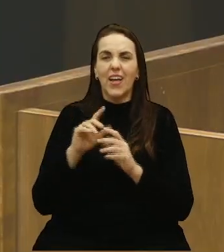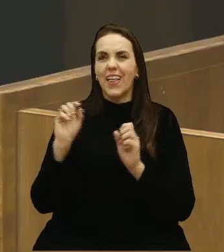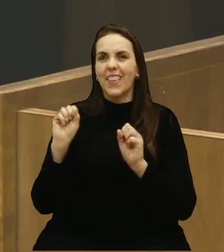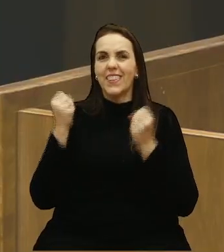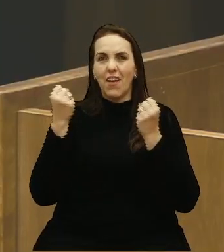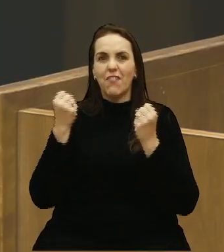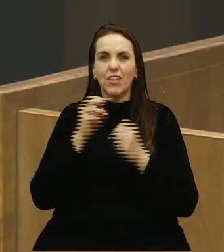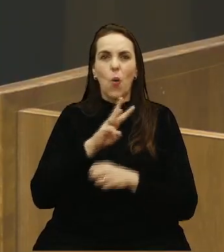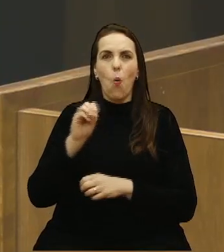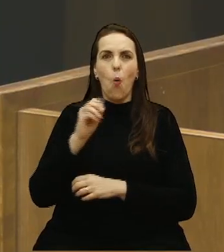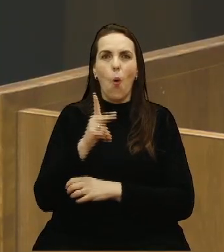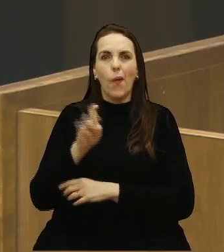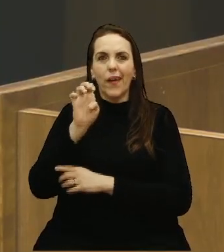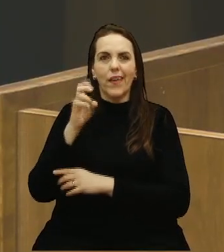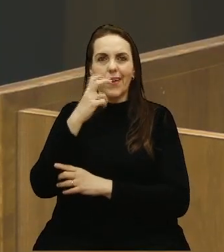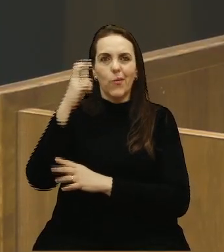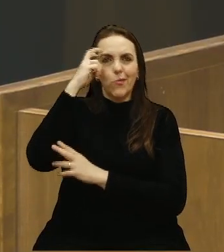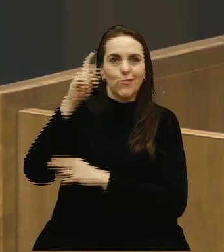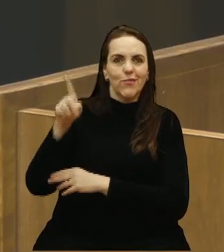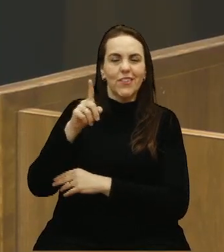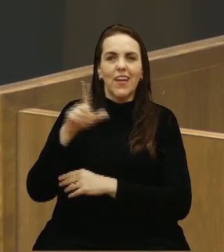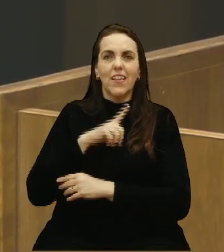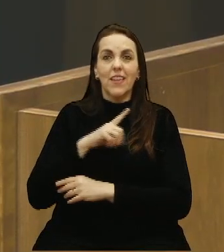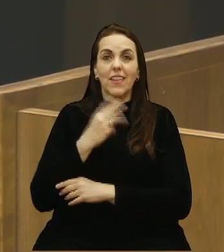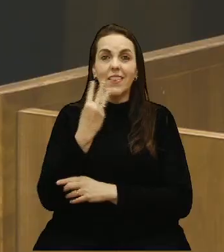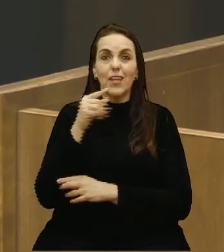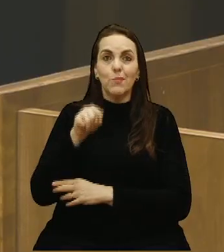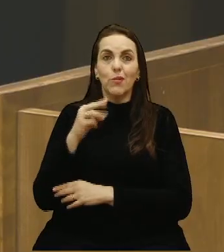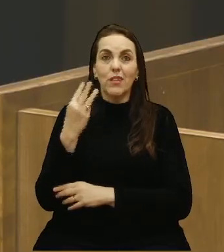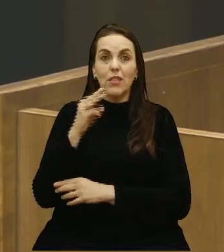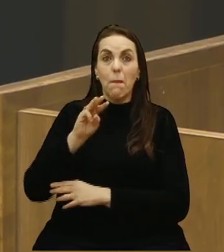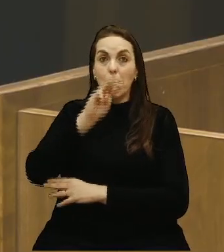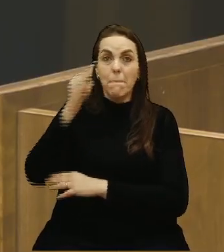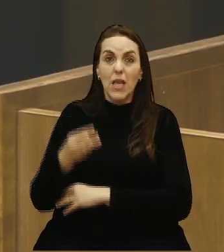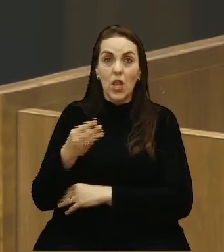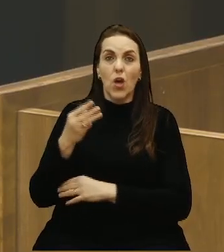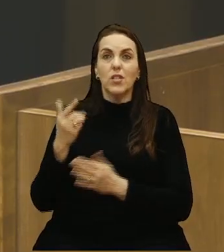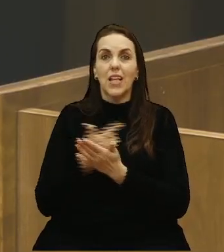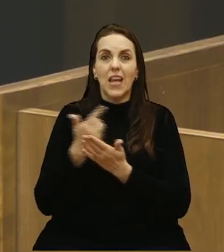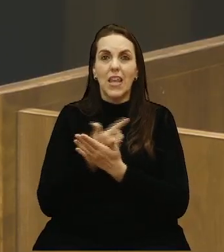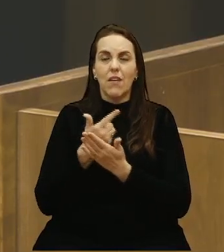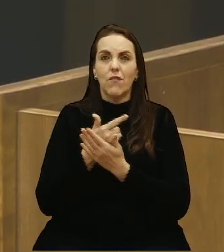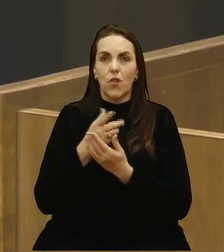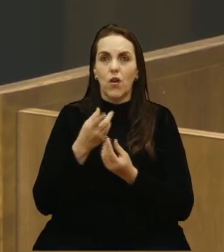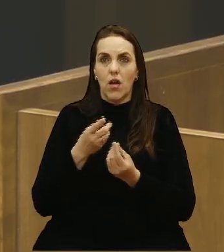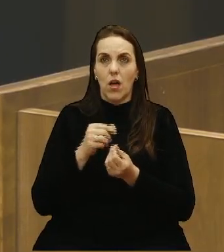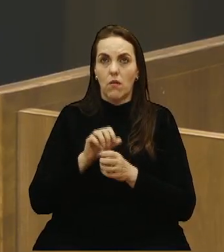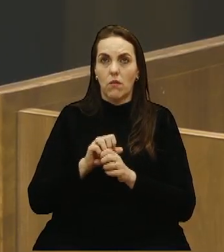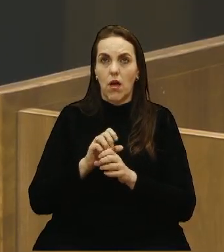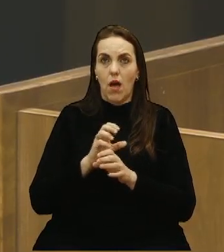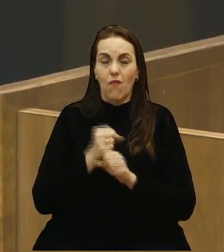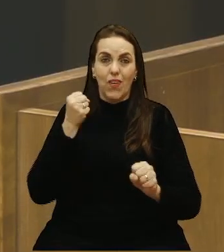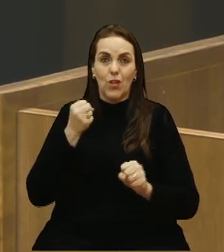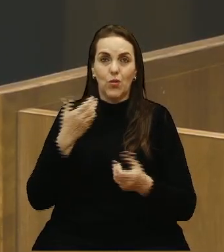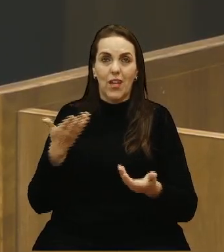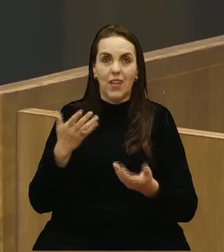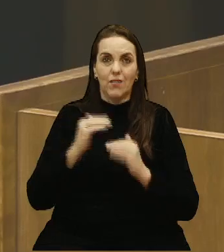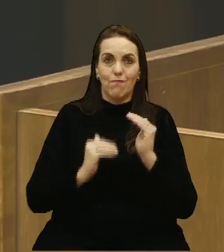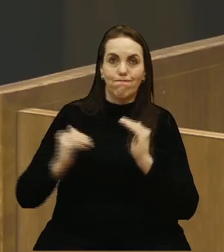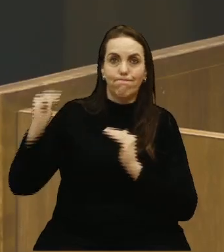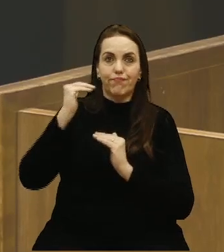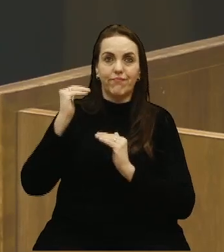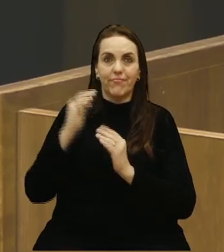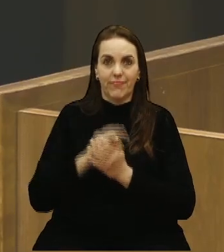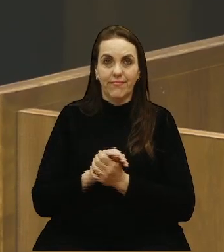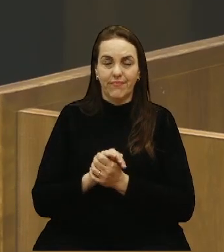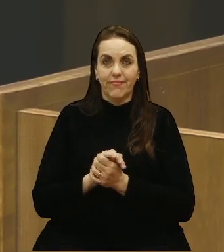woke, né? Mas ele teve 3,3 milhões de livros superfaturados. Pois é, 3,3 milhões